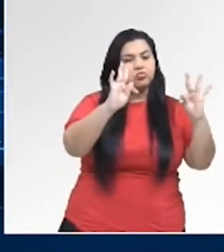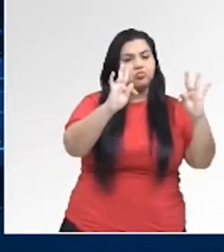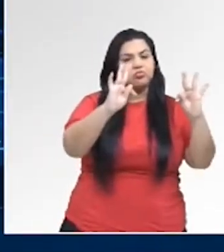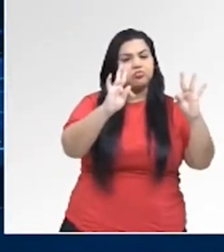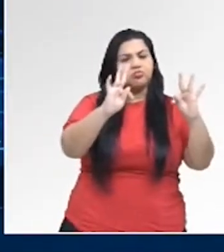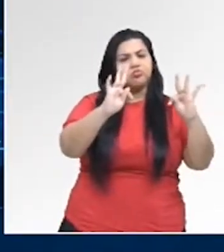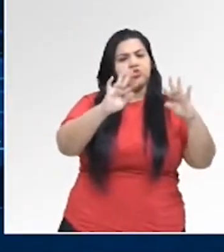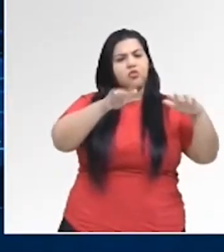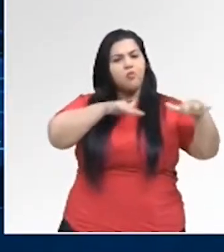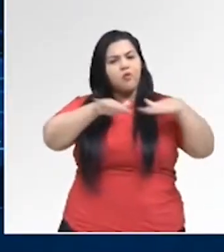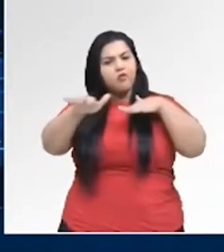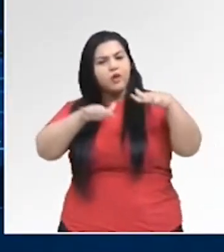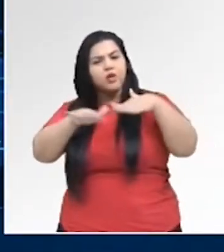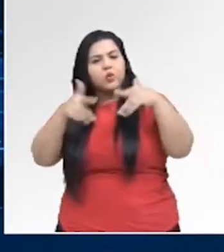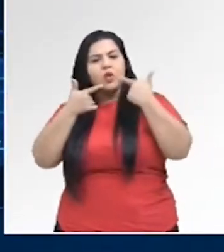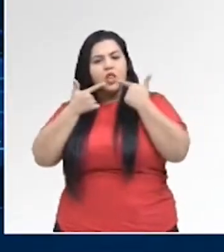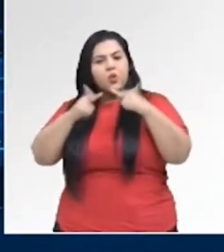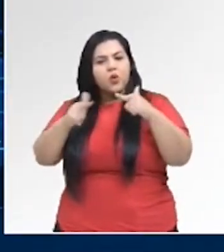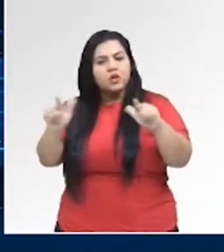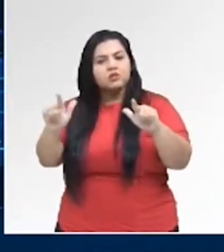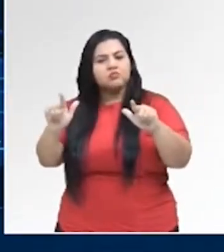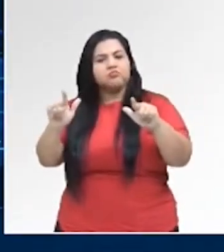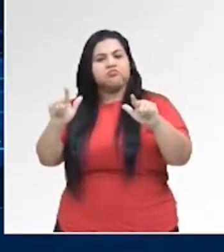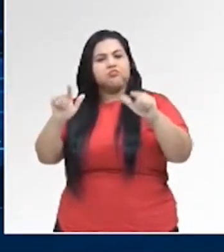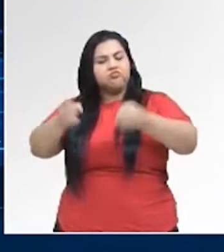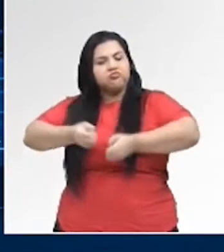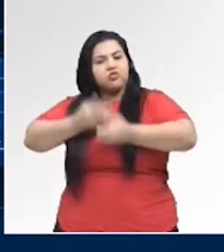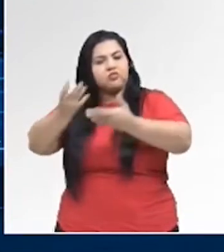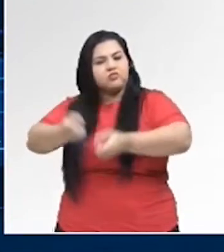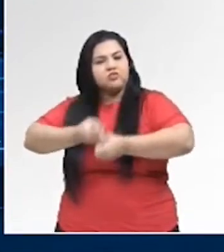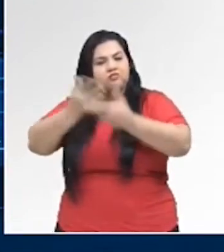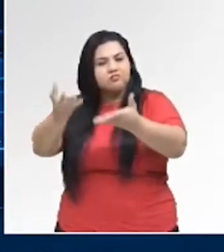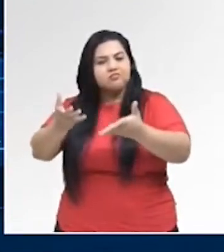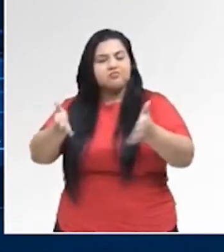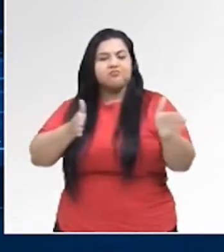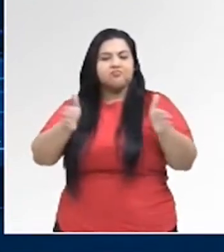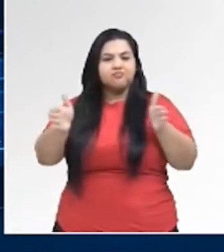Tecnologia, corpo, movimento, linguagem na era da informação.